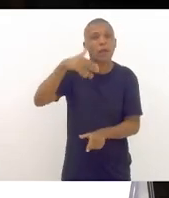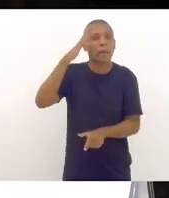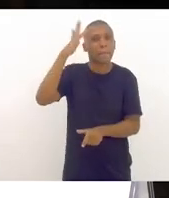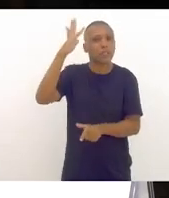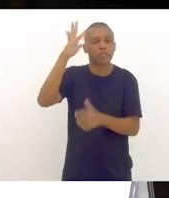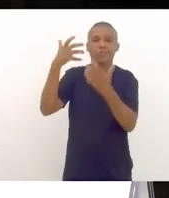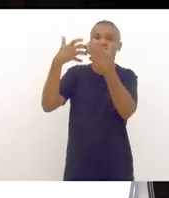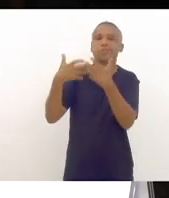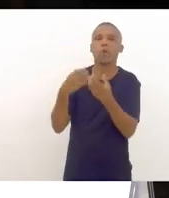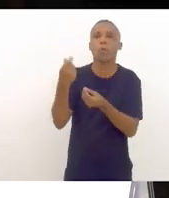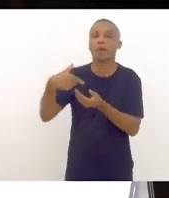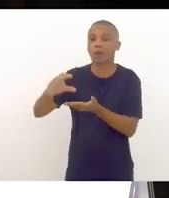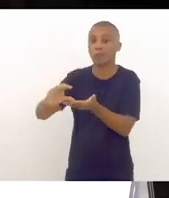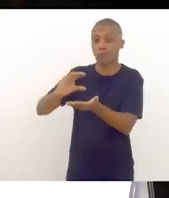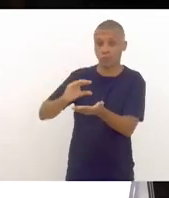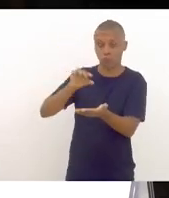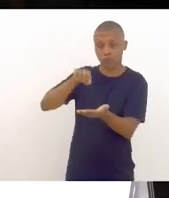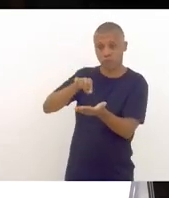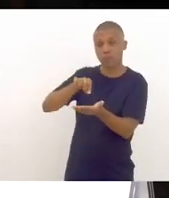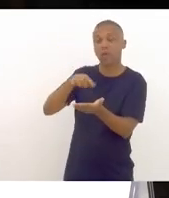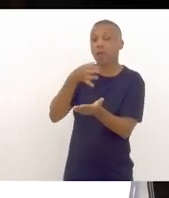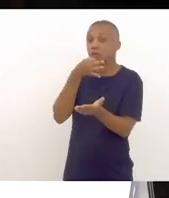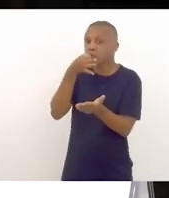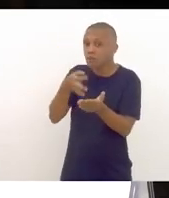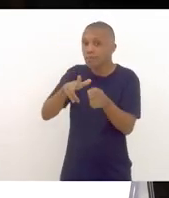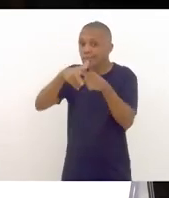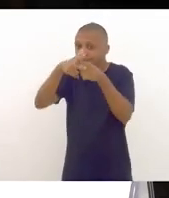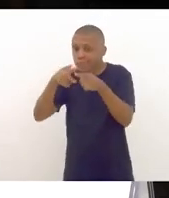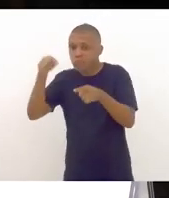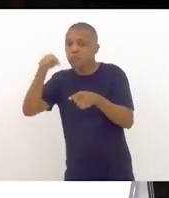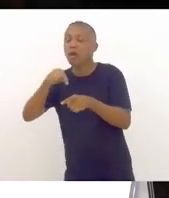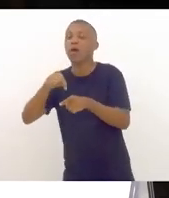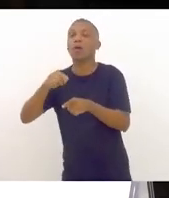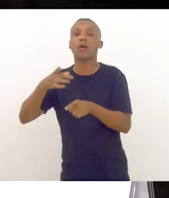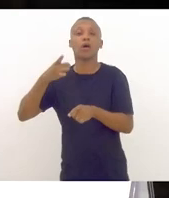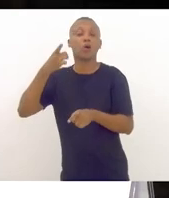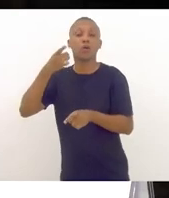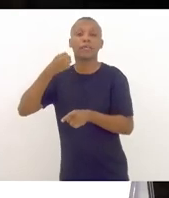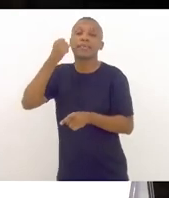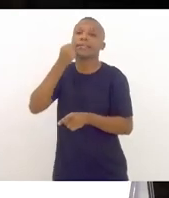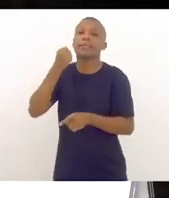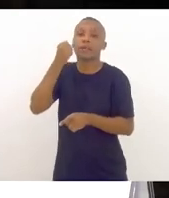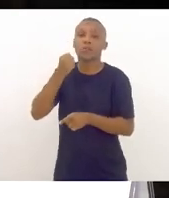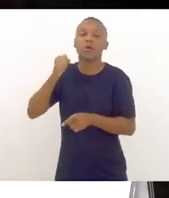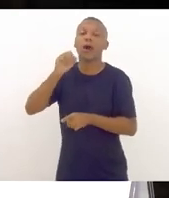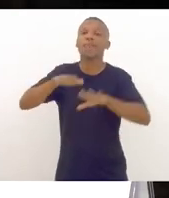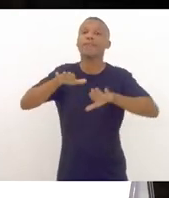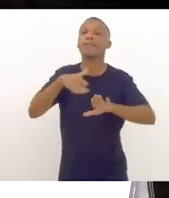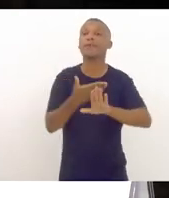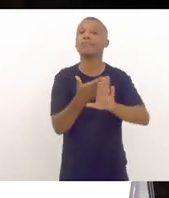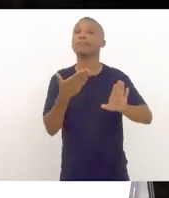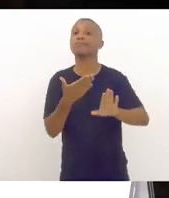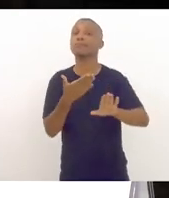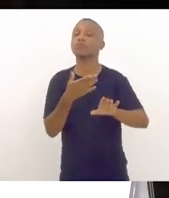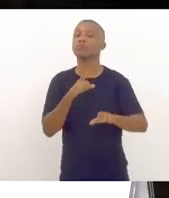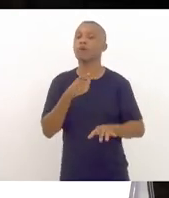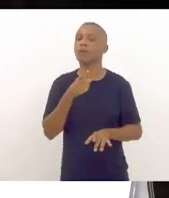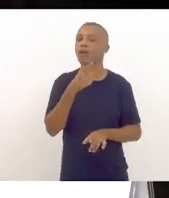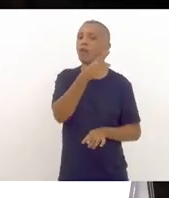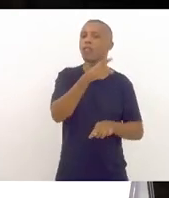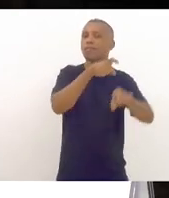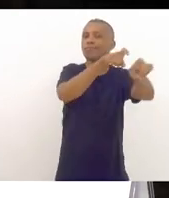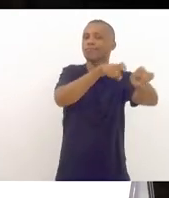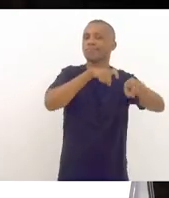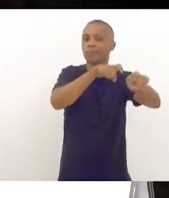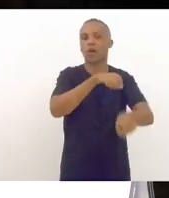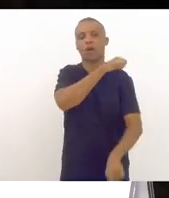Zé Osmar, o recurso de emenda parlamentar vindo de um senador, e muitas das vezes o senador fica um pouco distante do interior do Estado do Rio de Janeiro. O senador